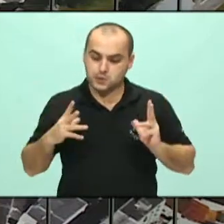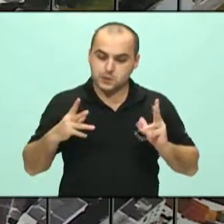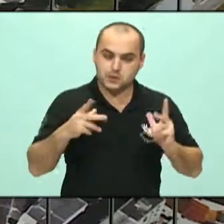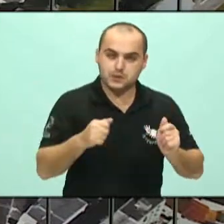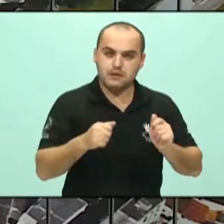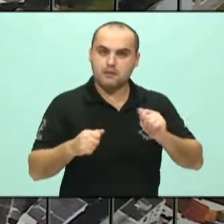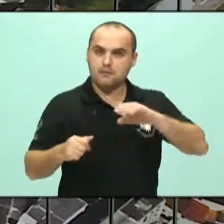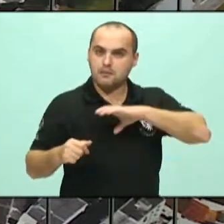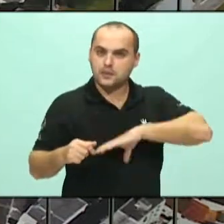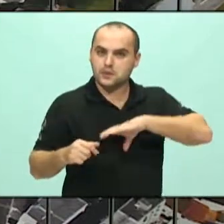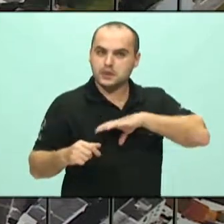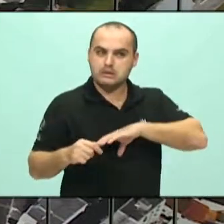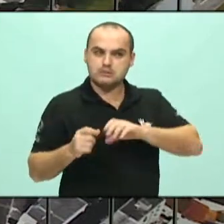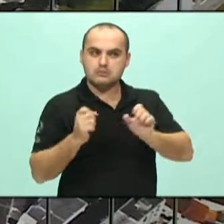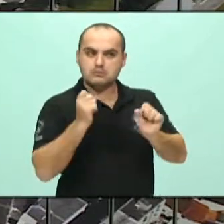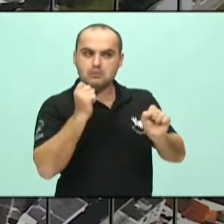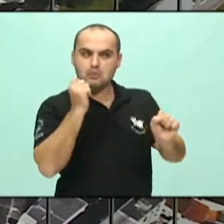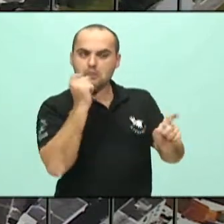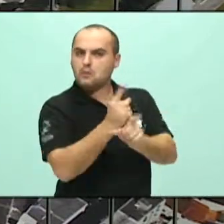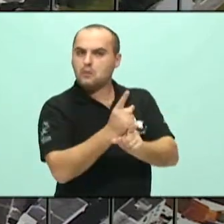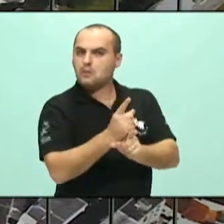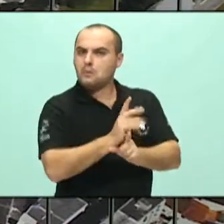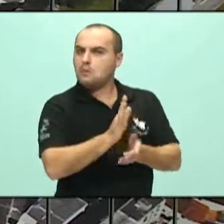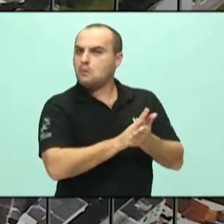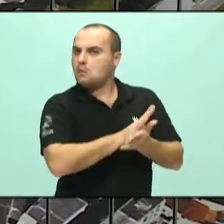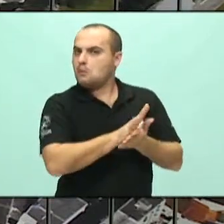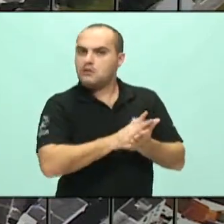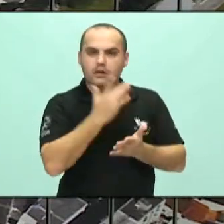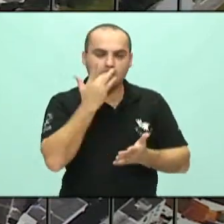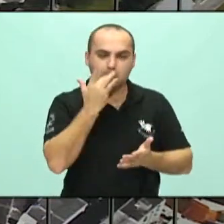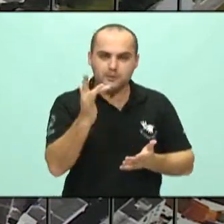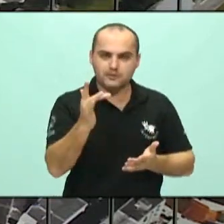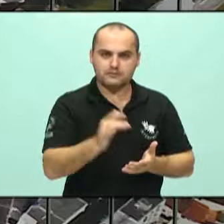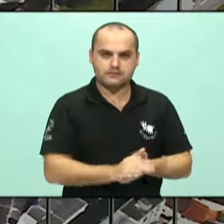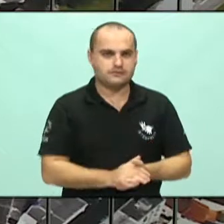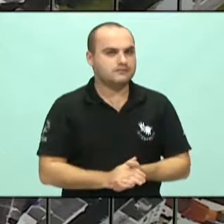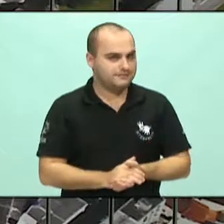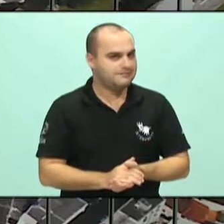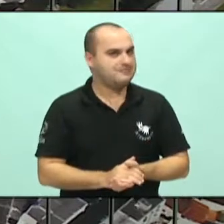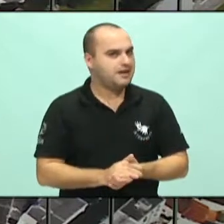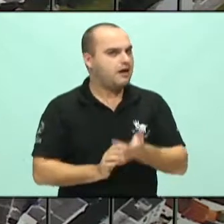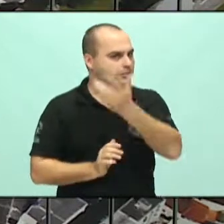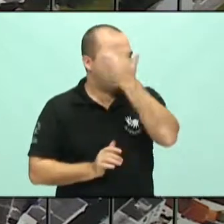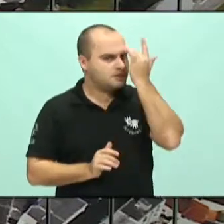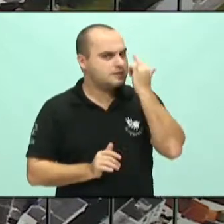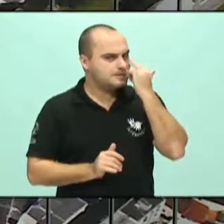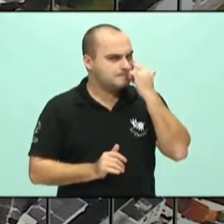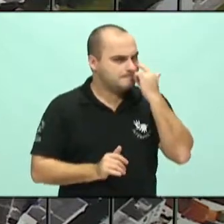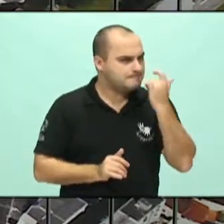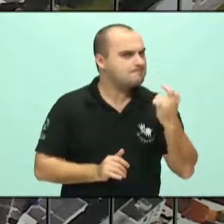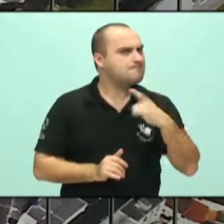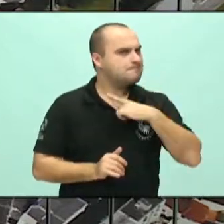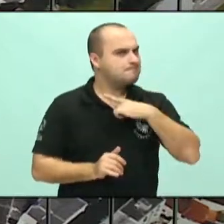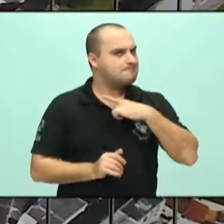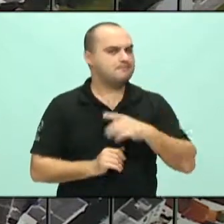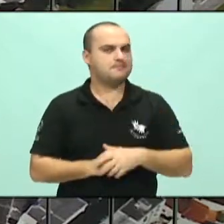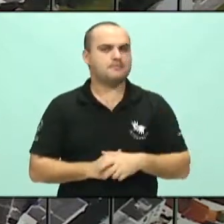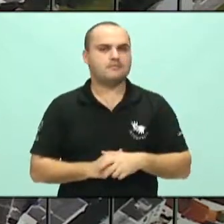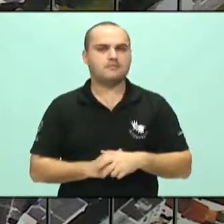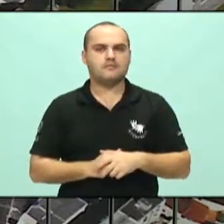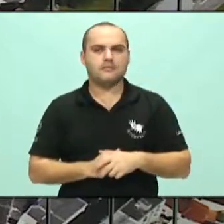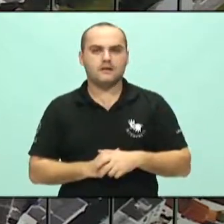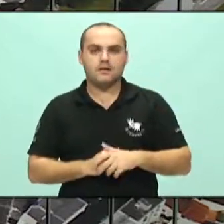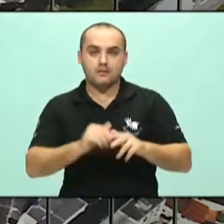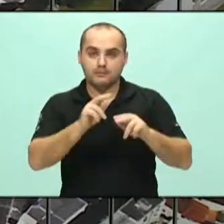portuguesa ainda não se tinha descoberto nada. Então, todos os interessados estavam muito antenados. Então, a